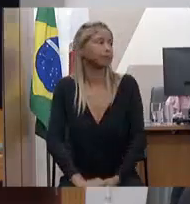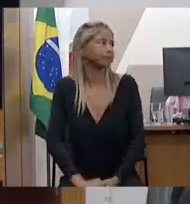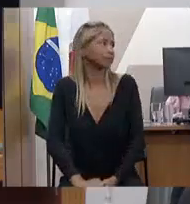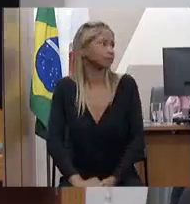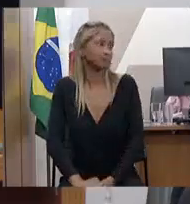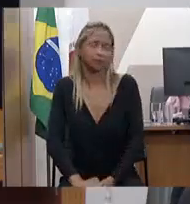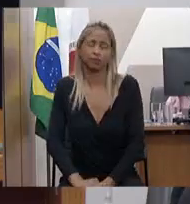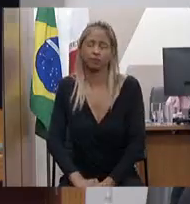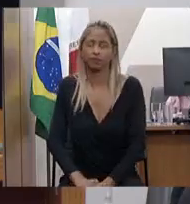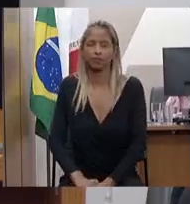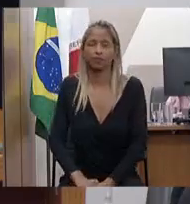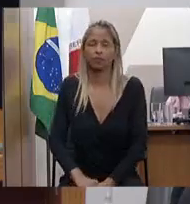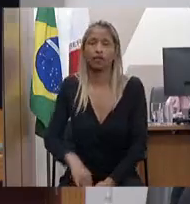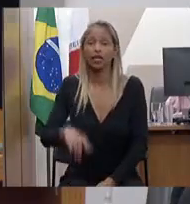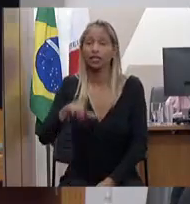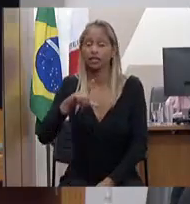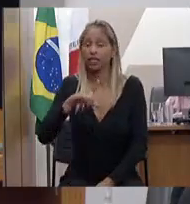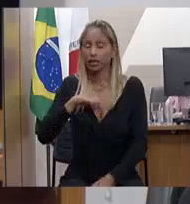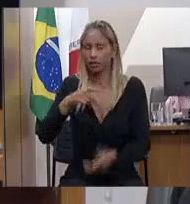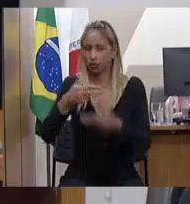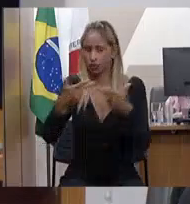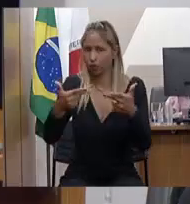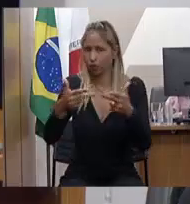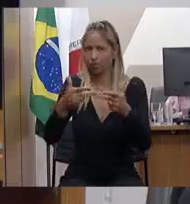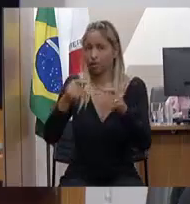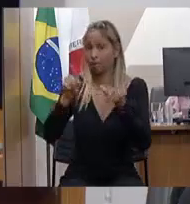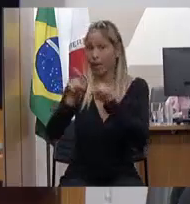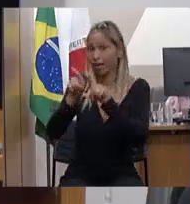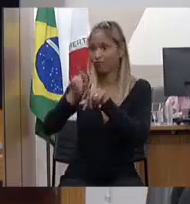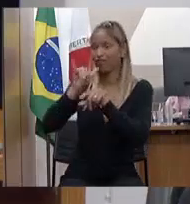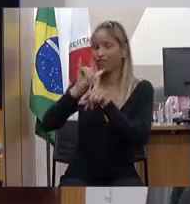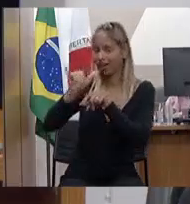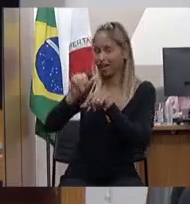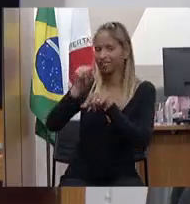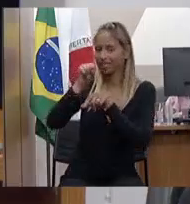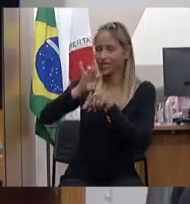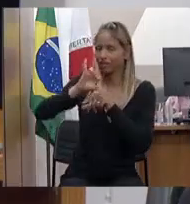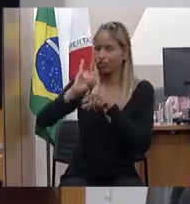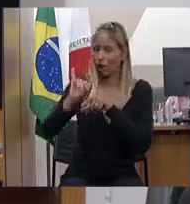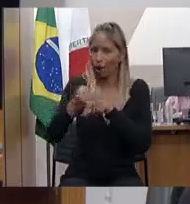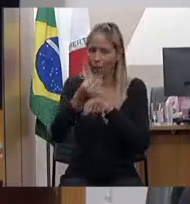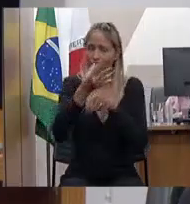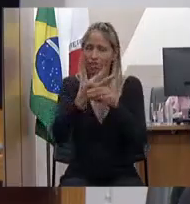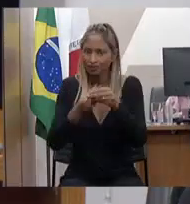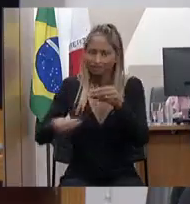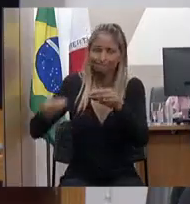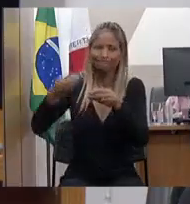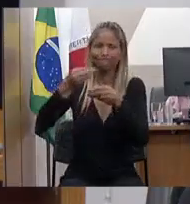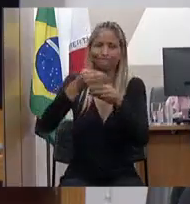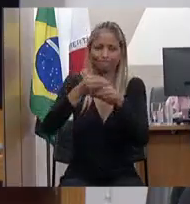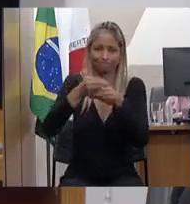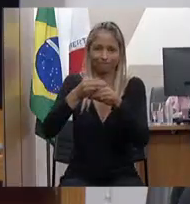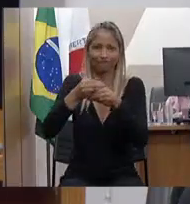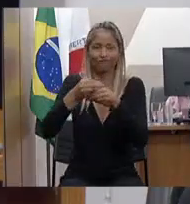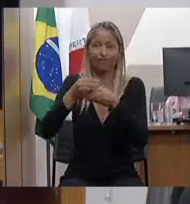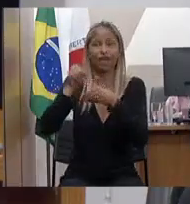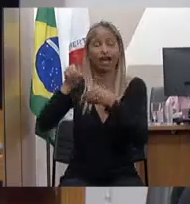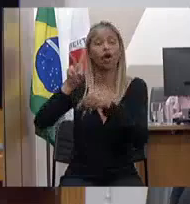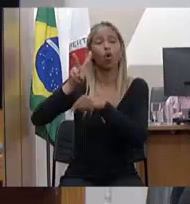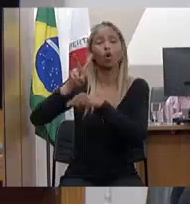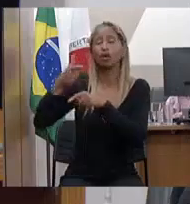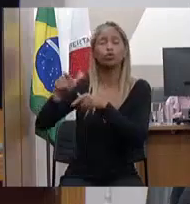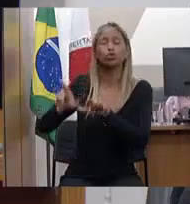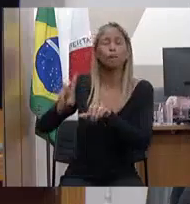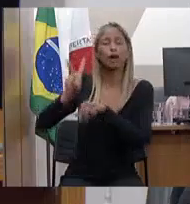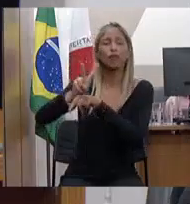tem uma coisa que foi falada aqui eu queria aproveitar porque eu estou no observatório mas